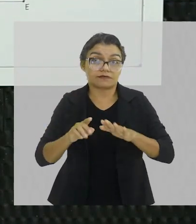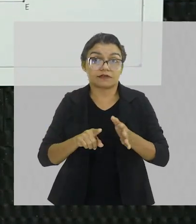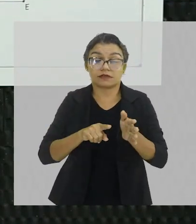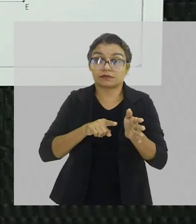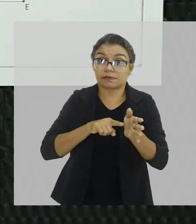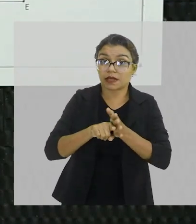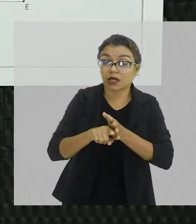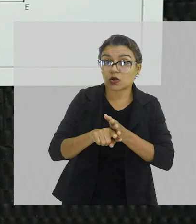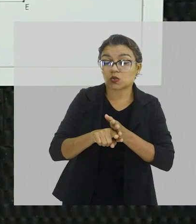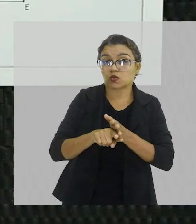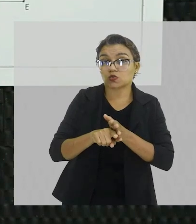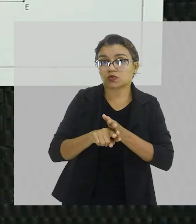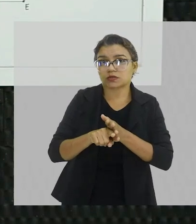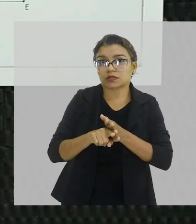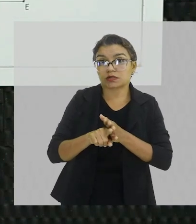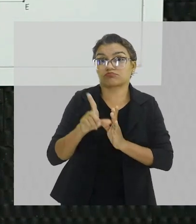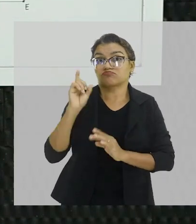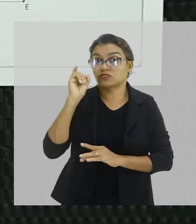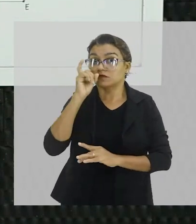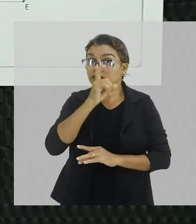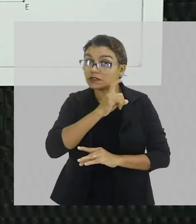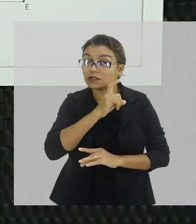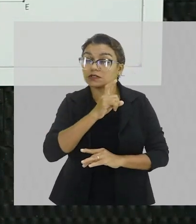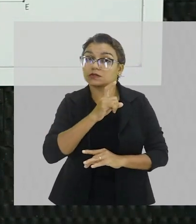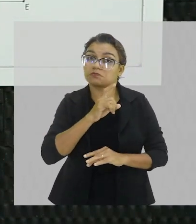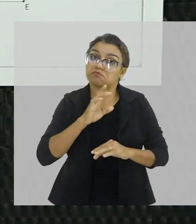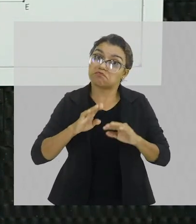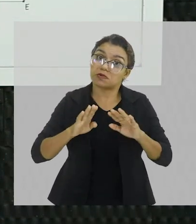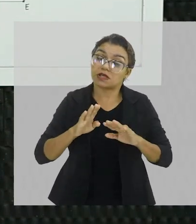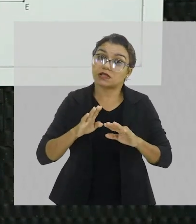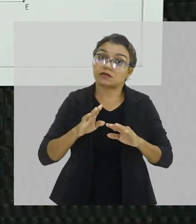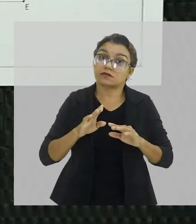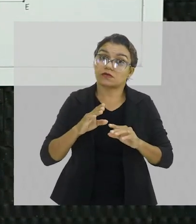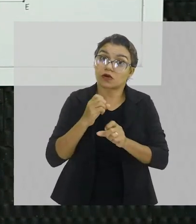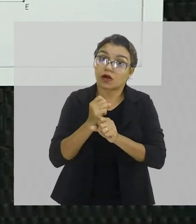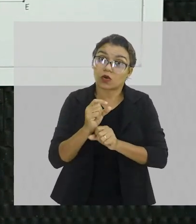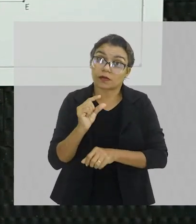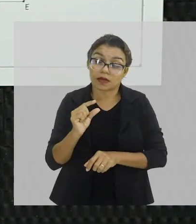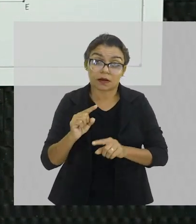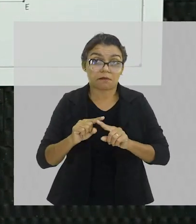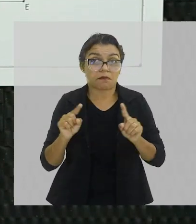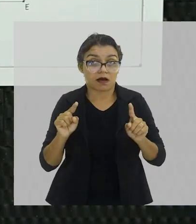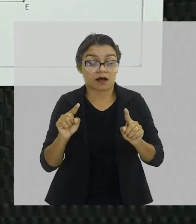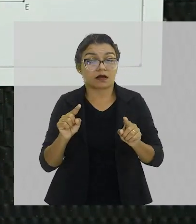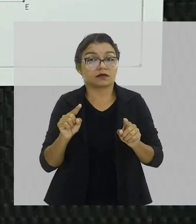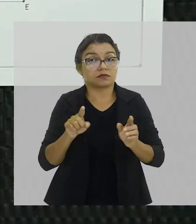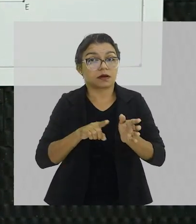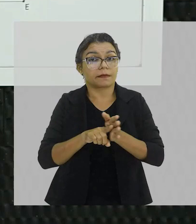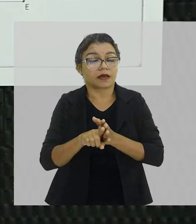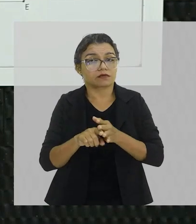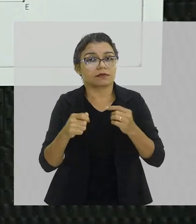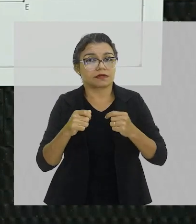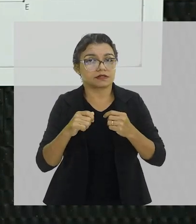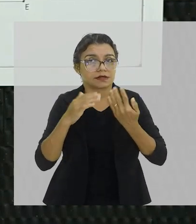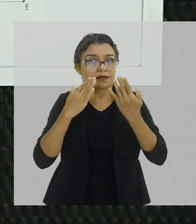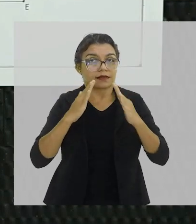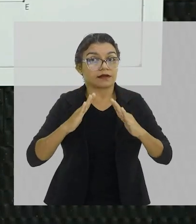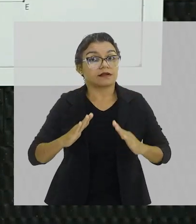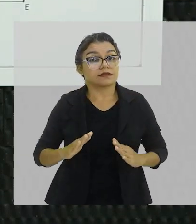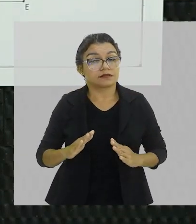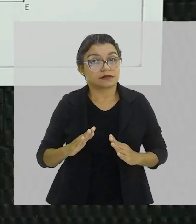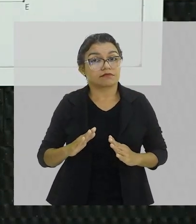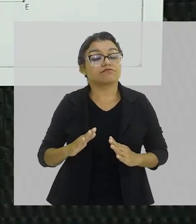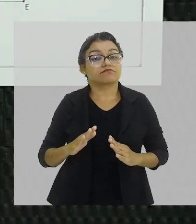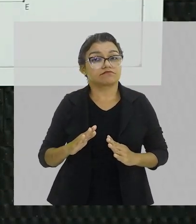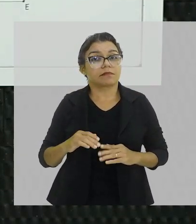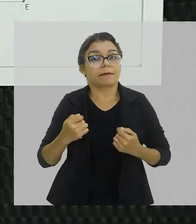questão não é tão fácil não, porque embora tenha pouca conta, mas é uma questão que você tem que analisar bastante. Tem que ter